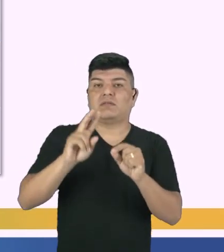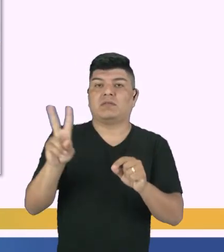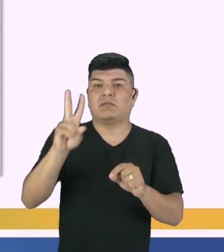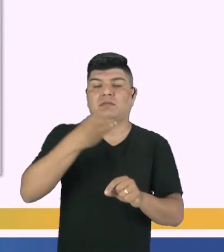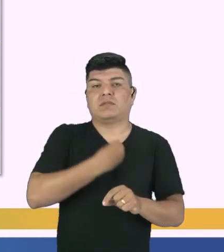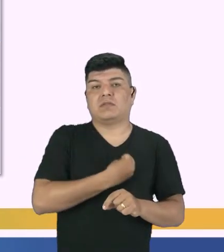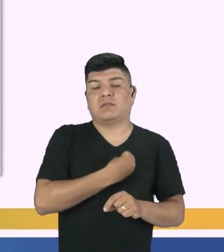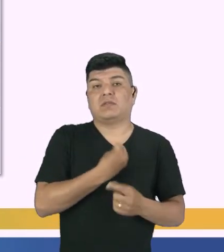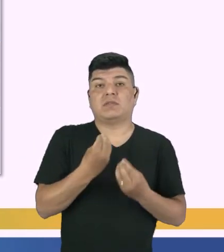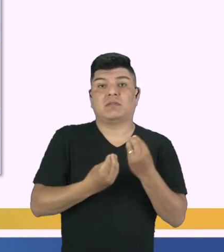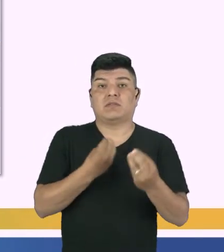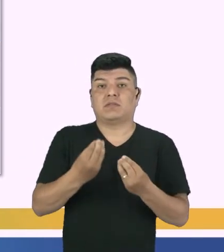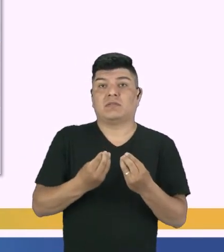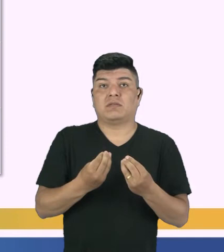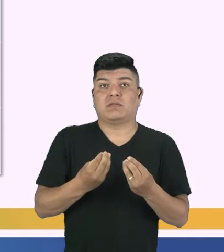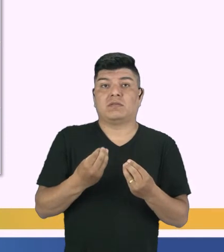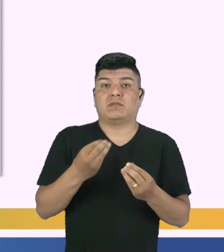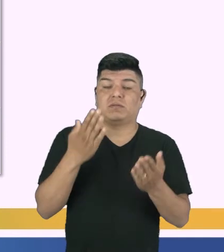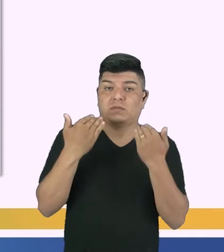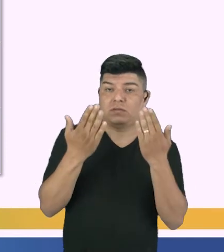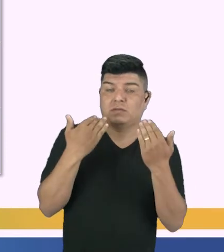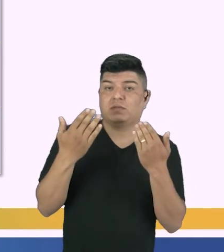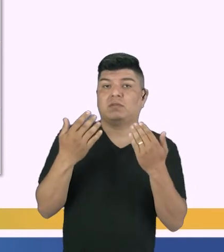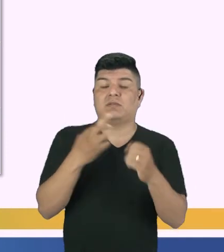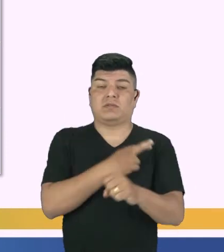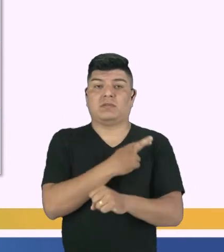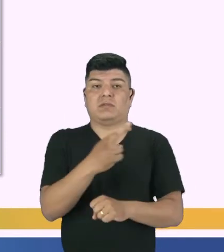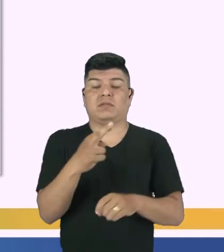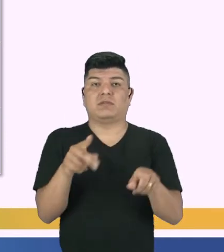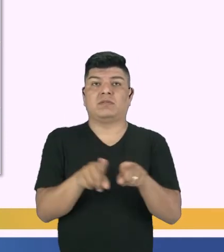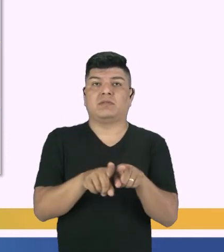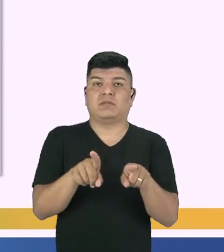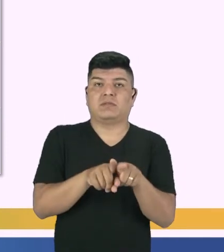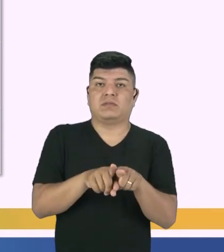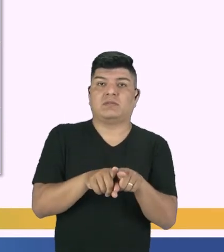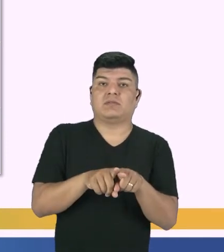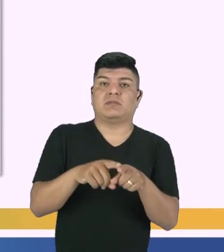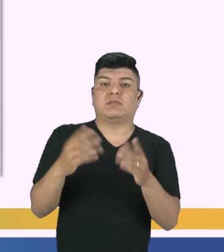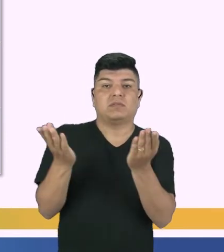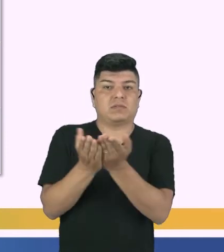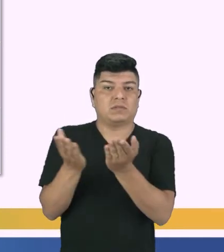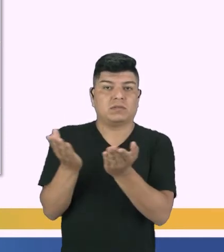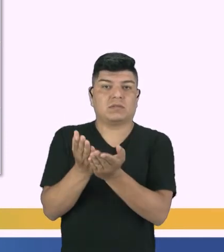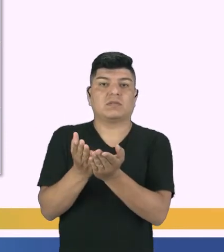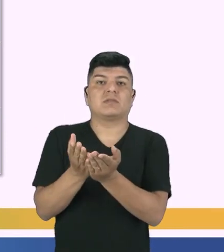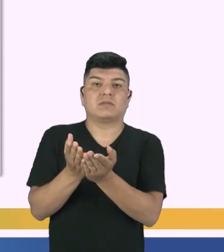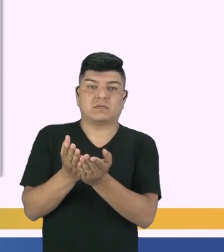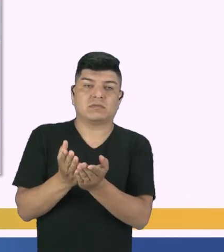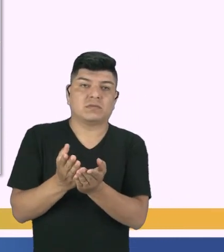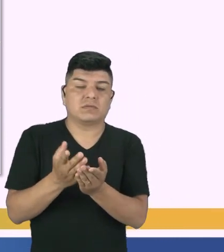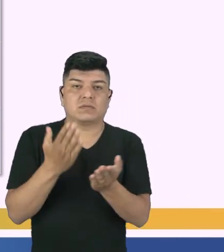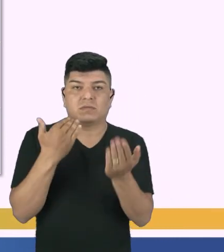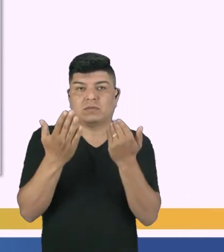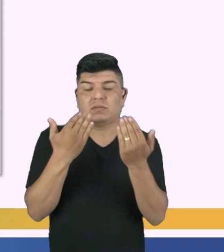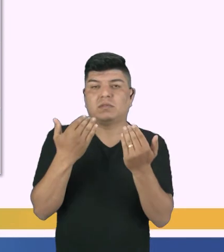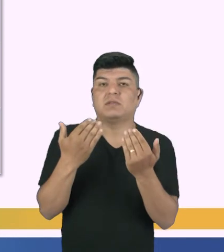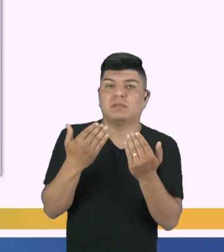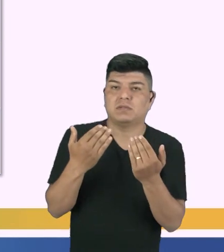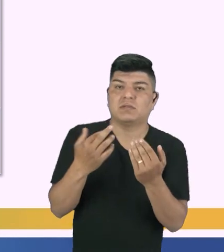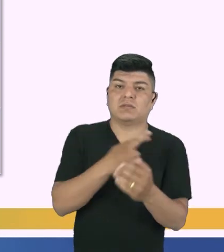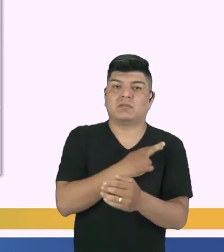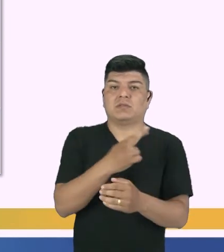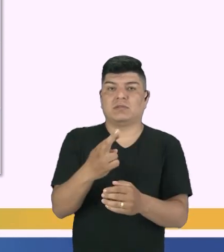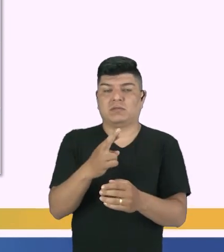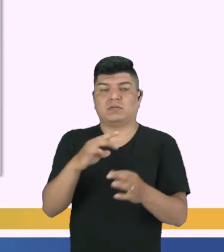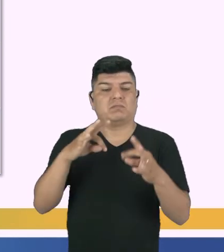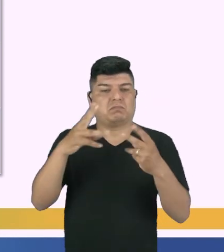vida. Ecumenismo, diálogo entre religiões de matriz cristã. Diálogo interreligioso, religiões